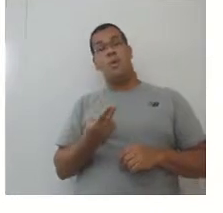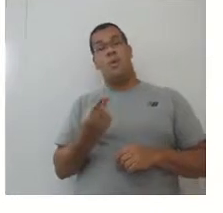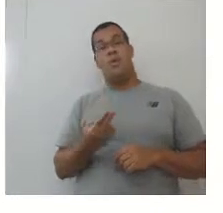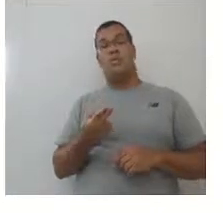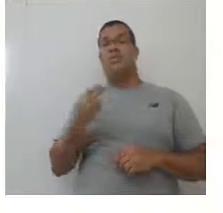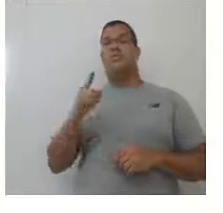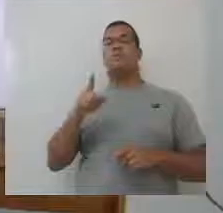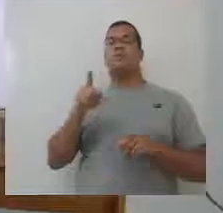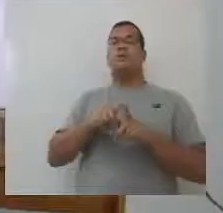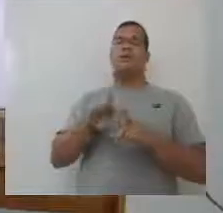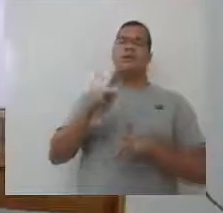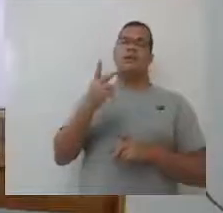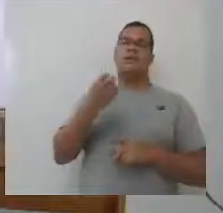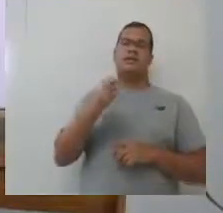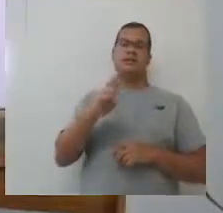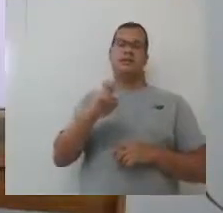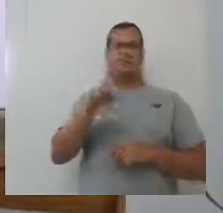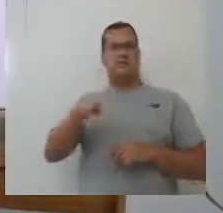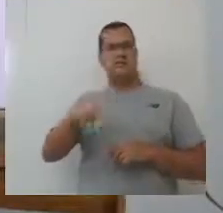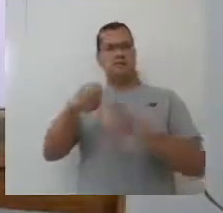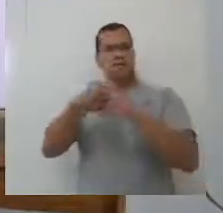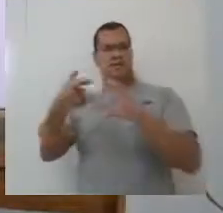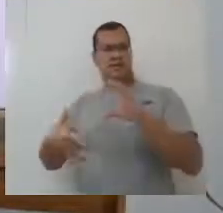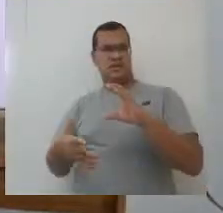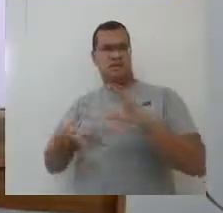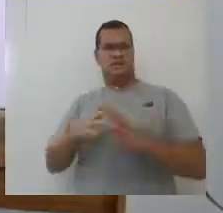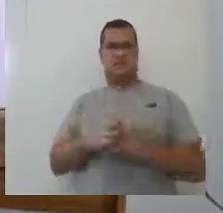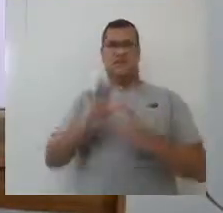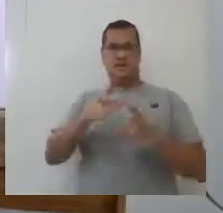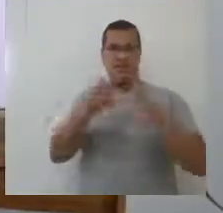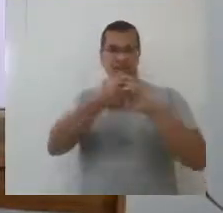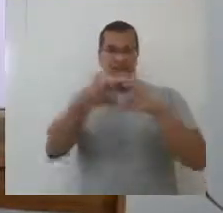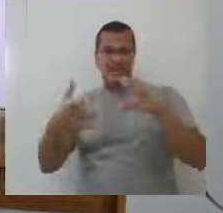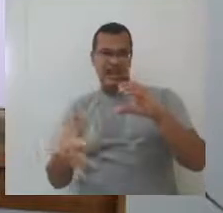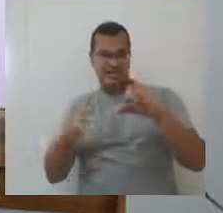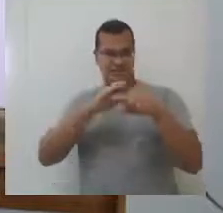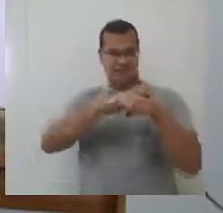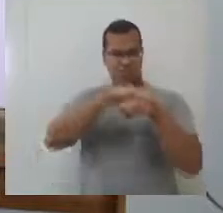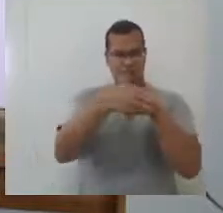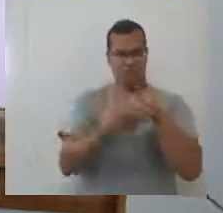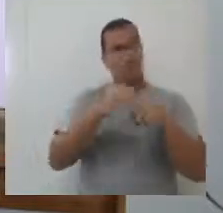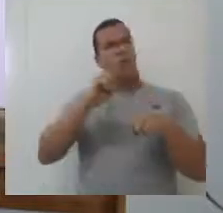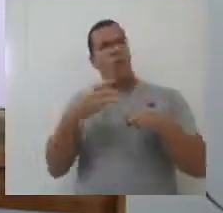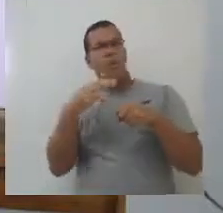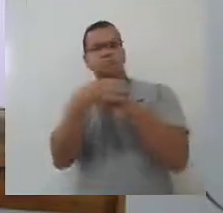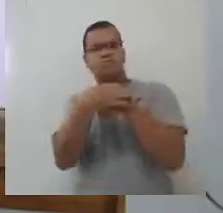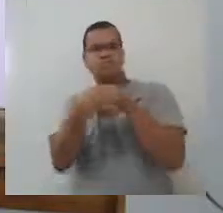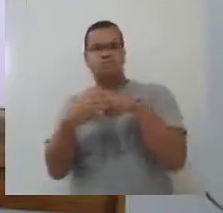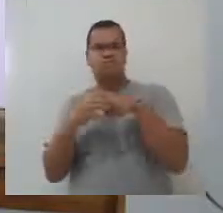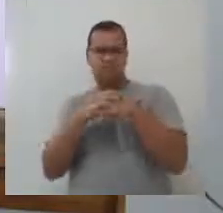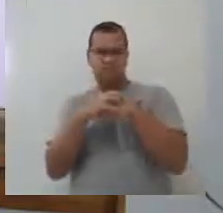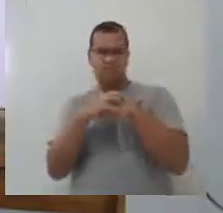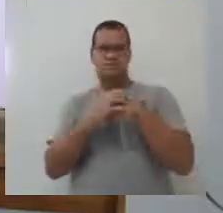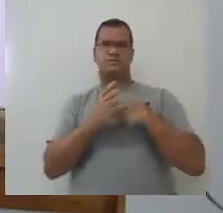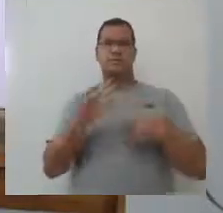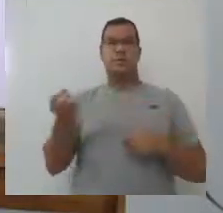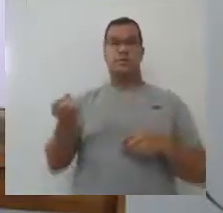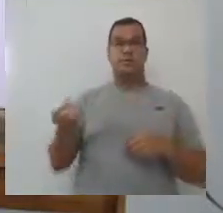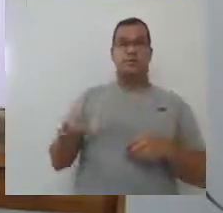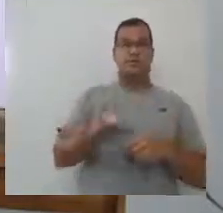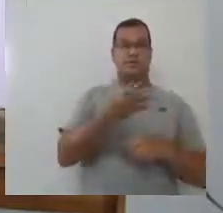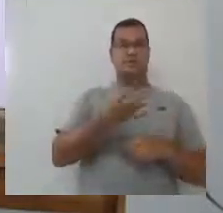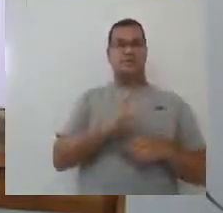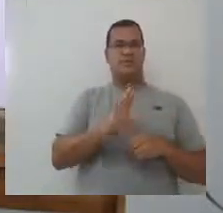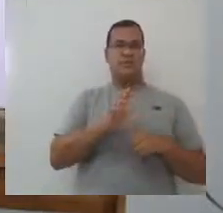ou heterozigótica para essa característica. Ou seja, ele quer que tu calcule a possibilidade de ter uma nova planta